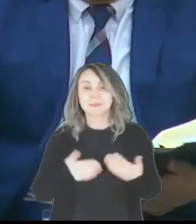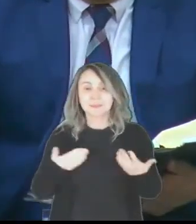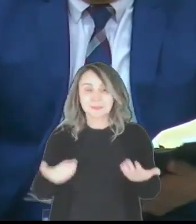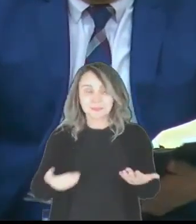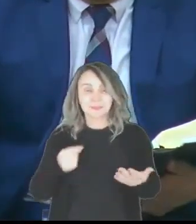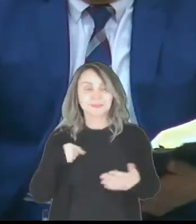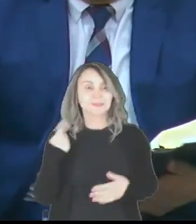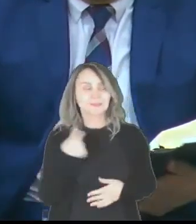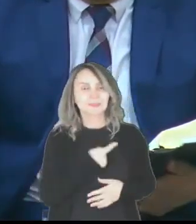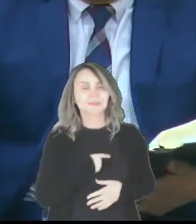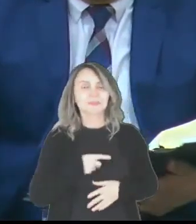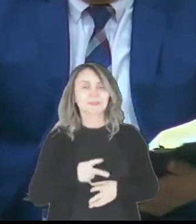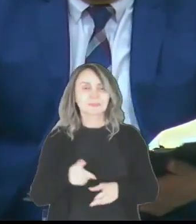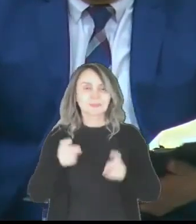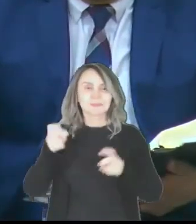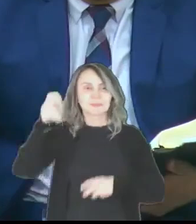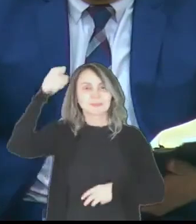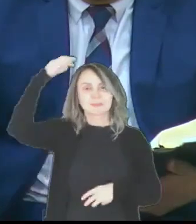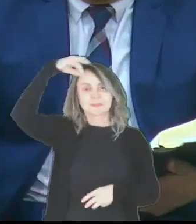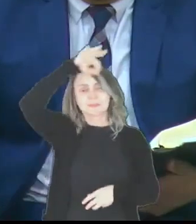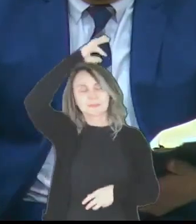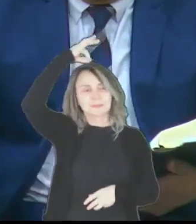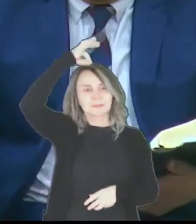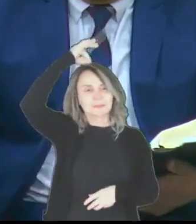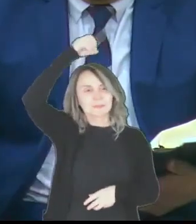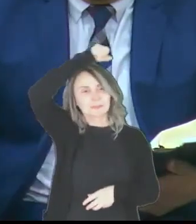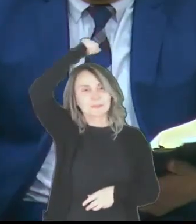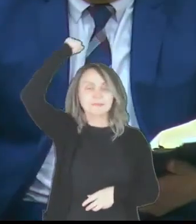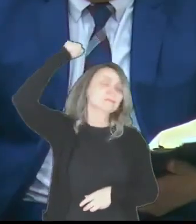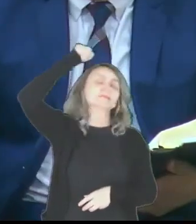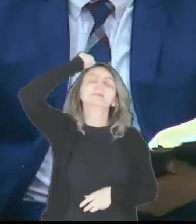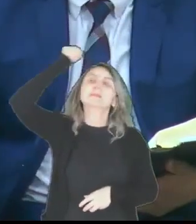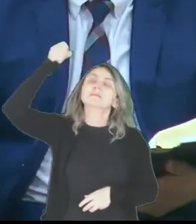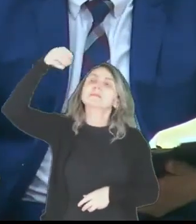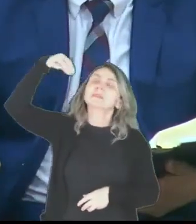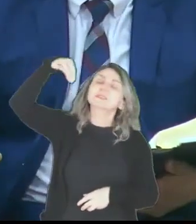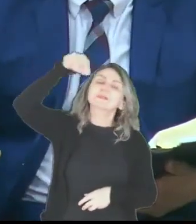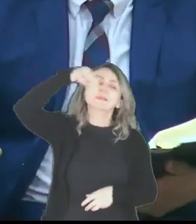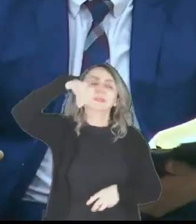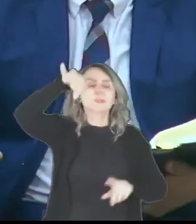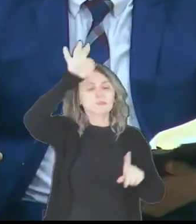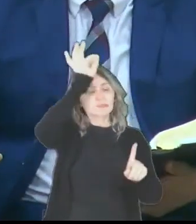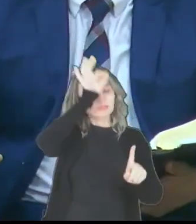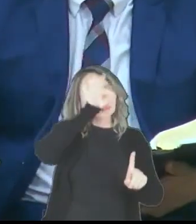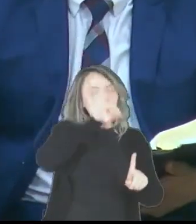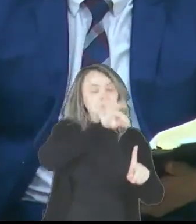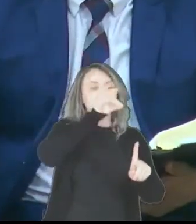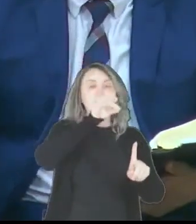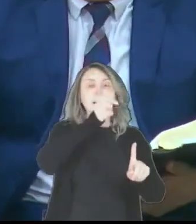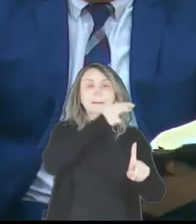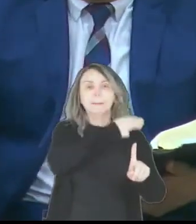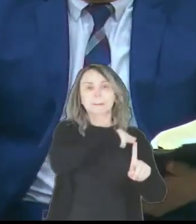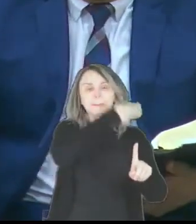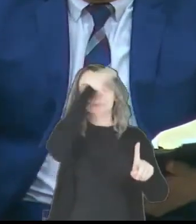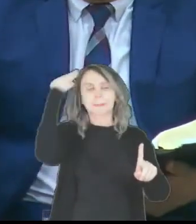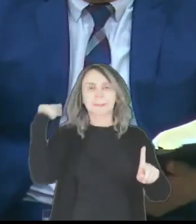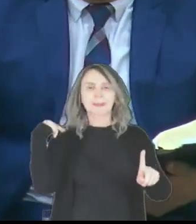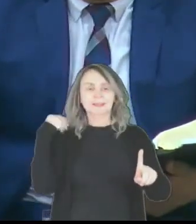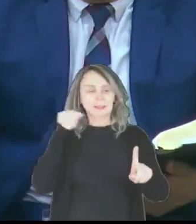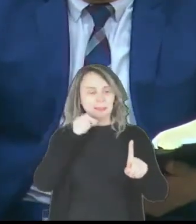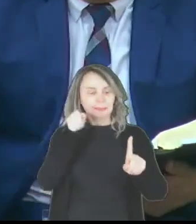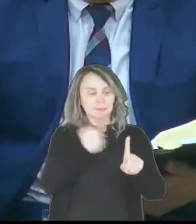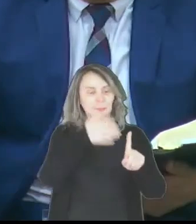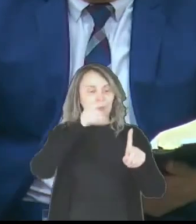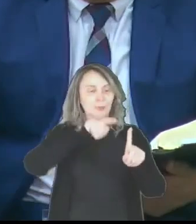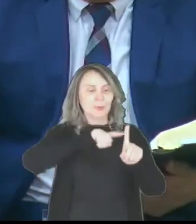vemos que o Espírito Santo desceu sobre a Virgem Maria e a Bíblia diz: e o Verbo se fez carne e habitou